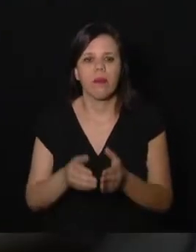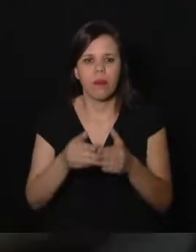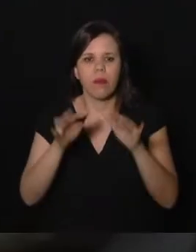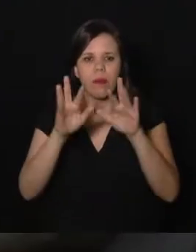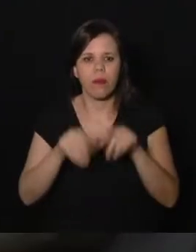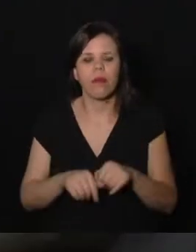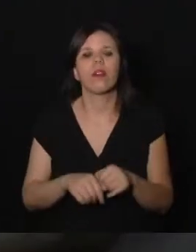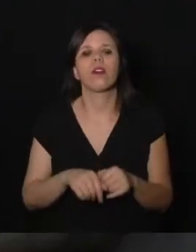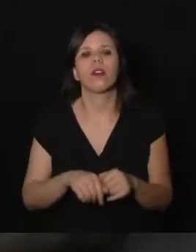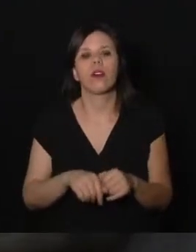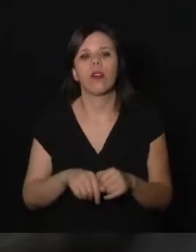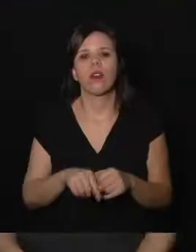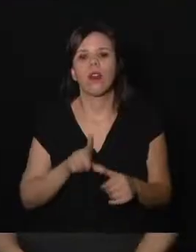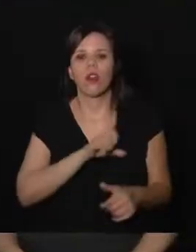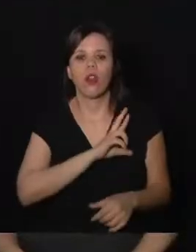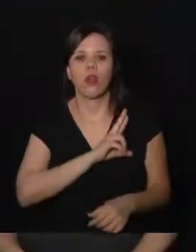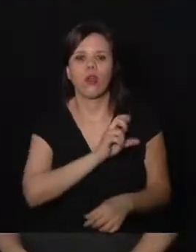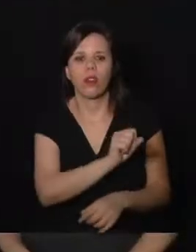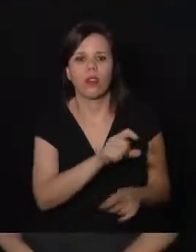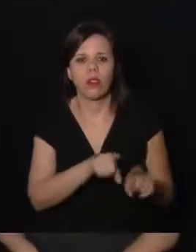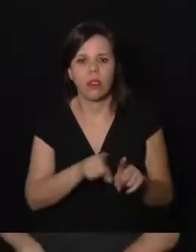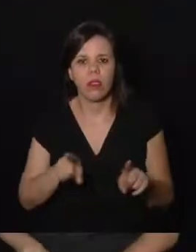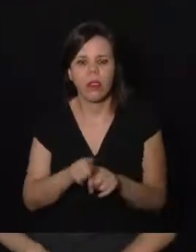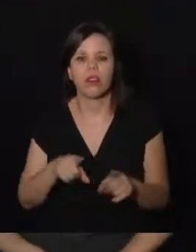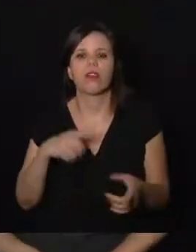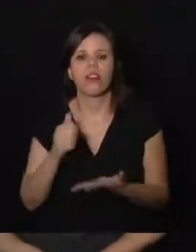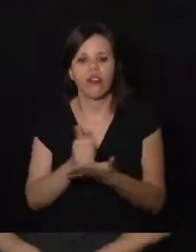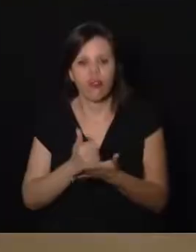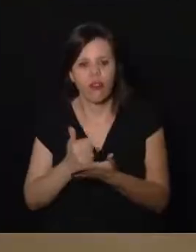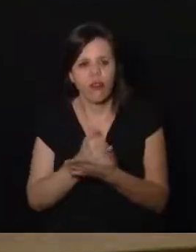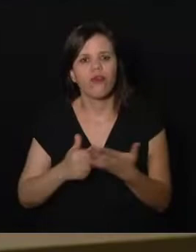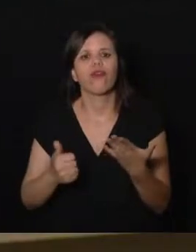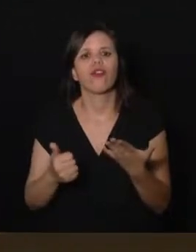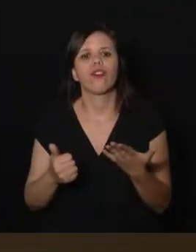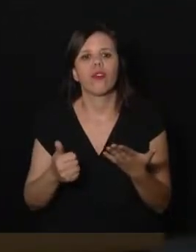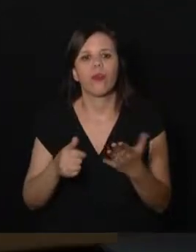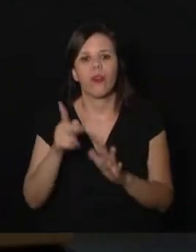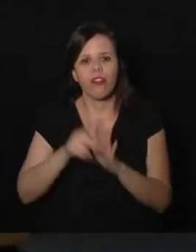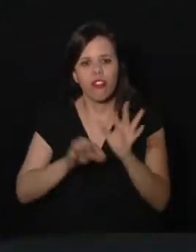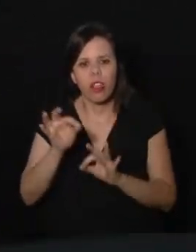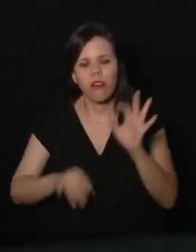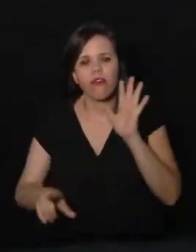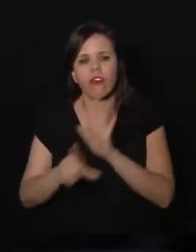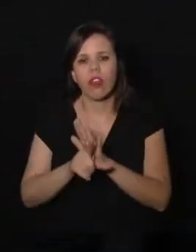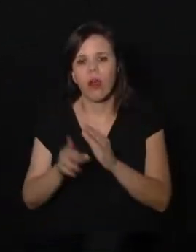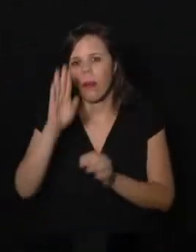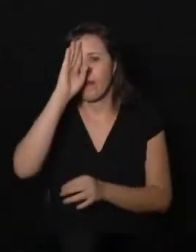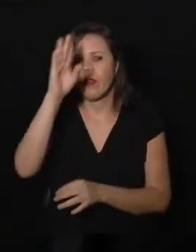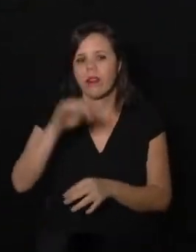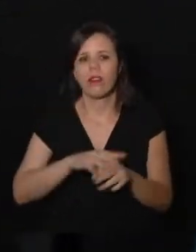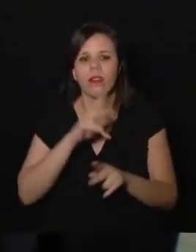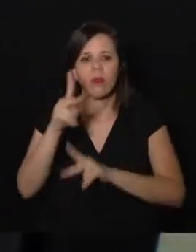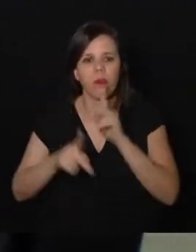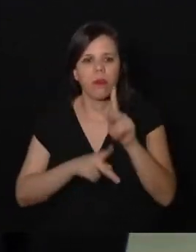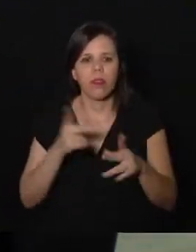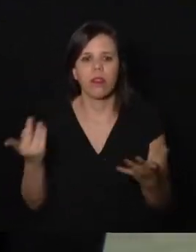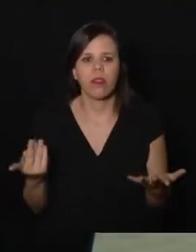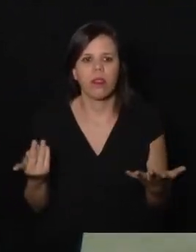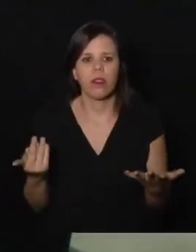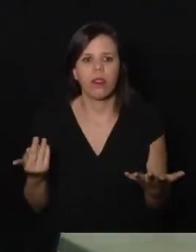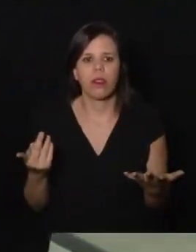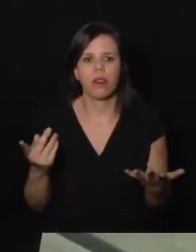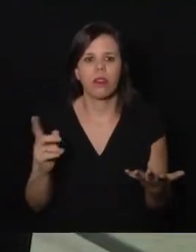Farmácia apoiam um projeto de lei que impõe prioridade na tramitação dos processos que envolvem pessoas com transtorno